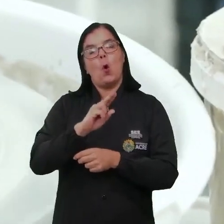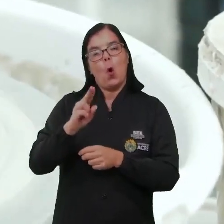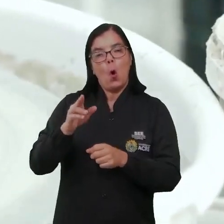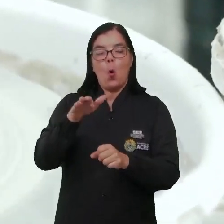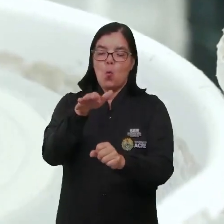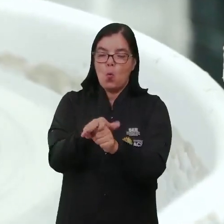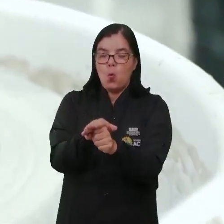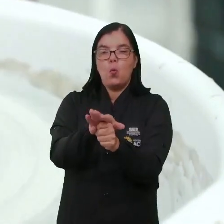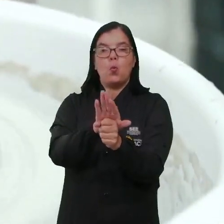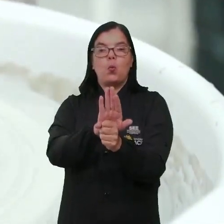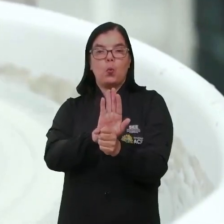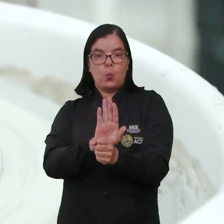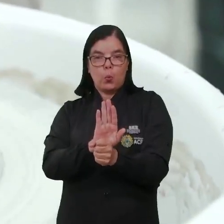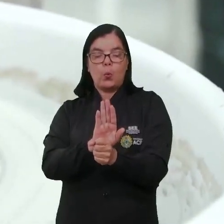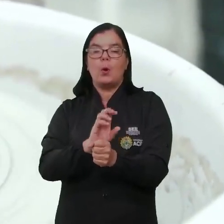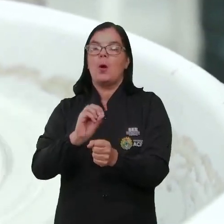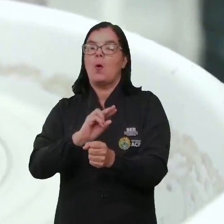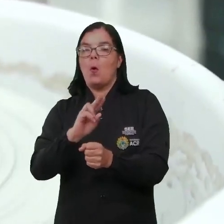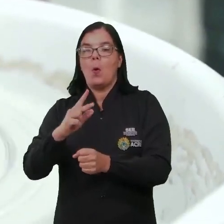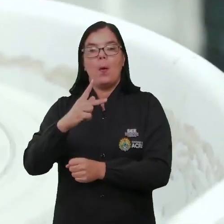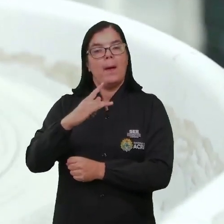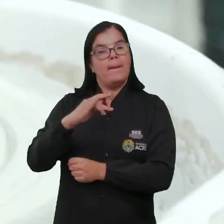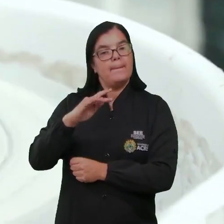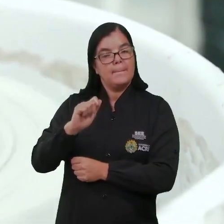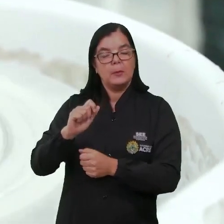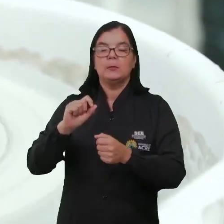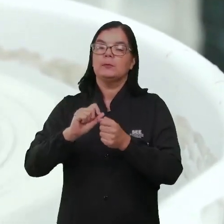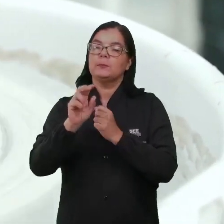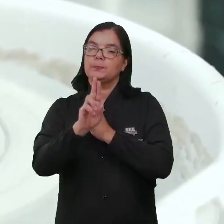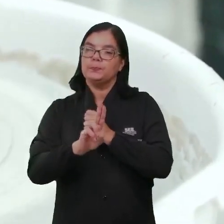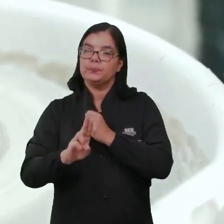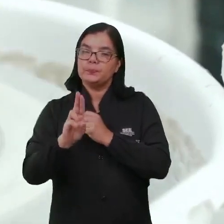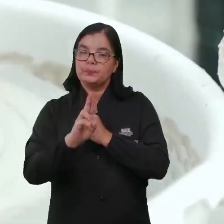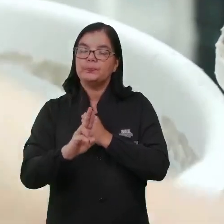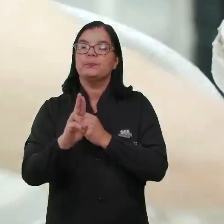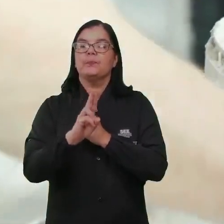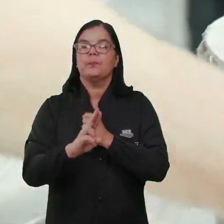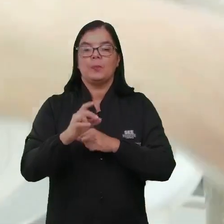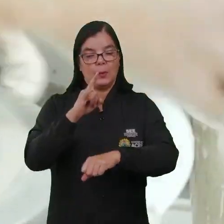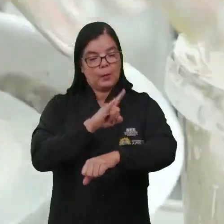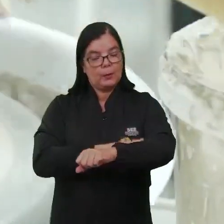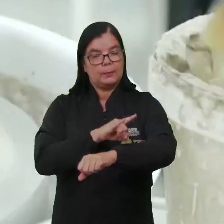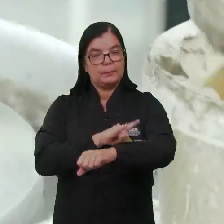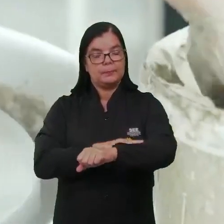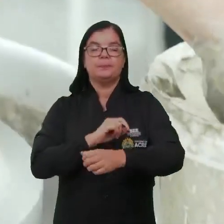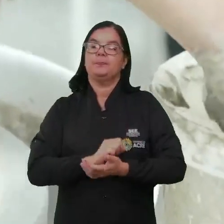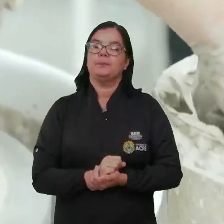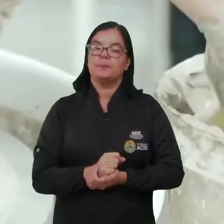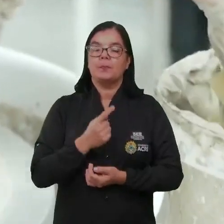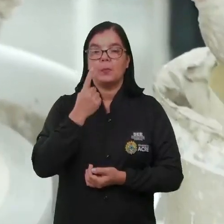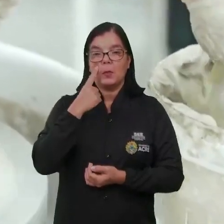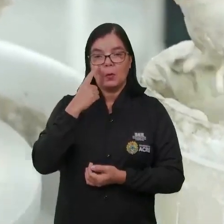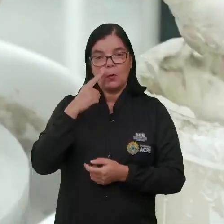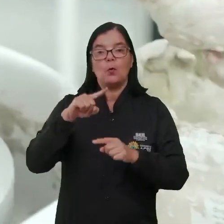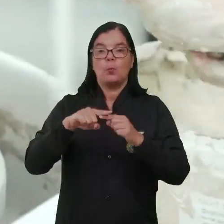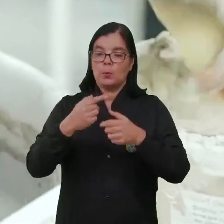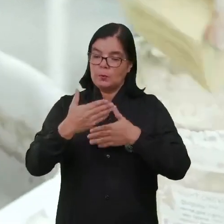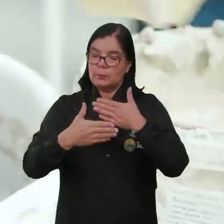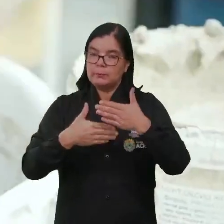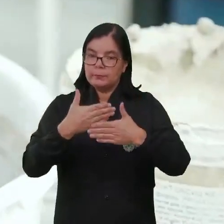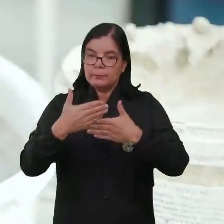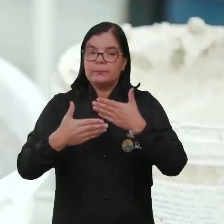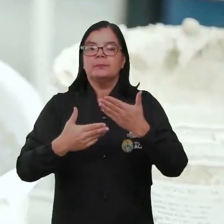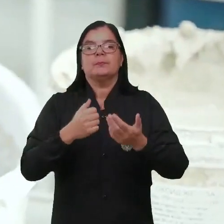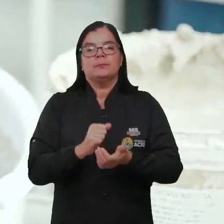vaso sanitário, a pia, né? Esses produtos são utilizados ali, por exemplo, no banheiro. Então, eles vão passar por esse processo